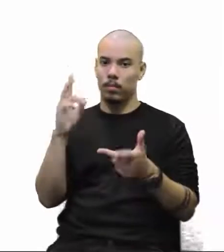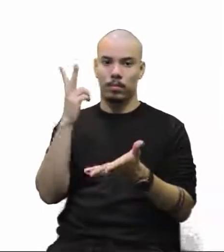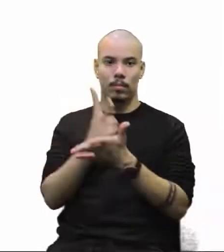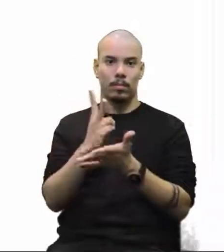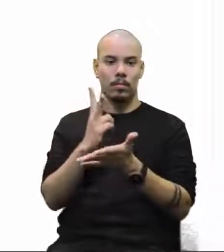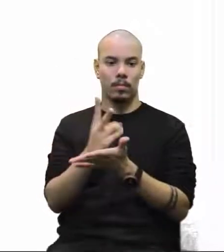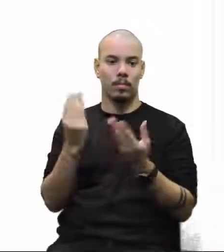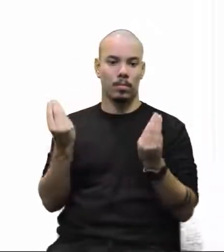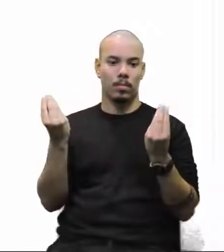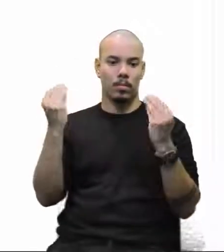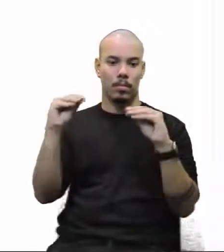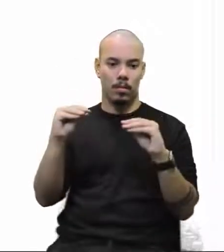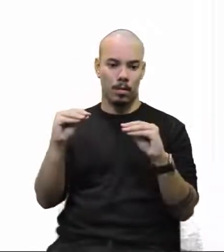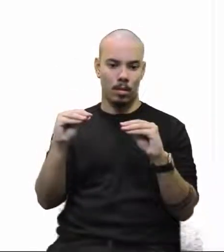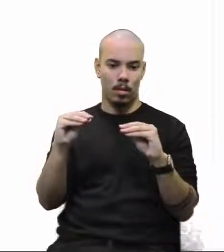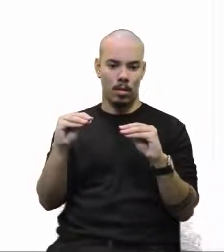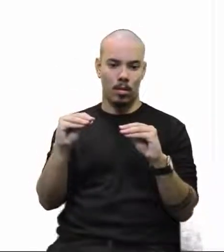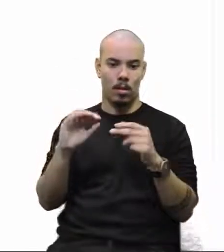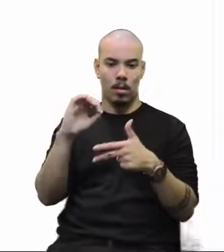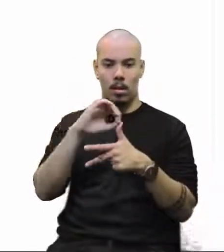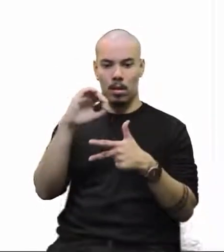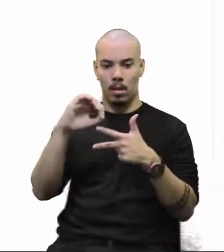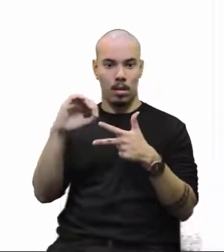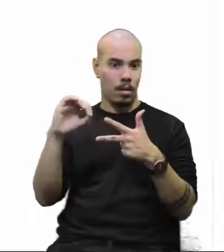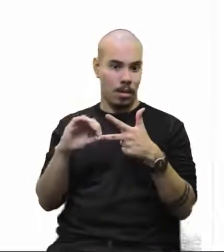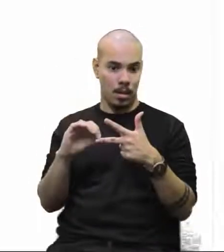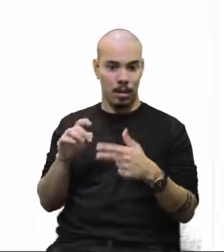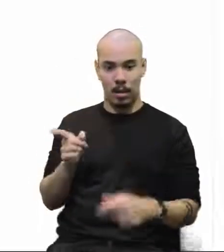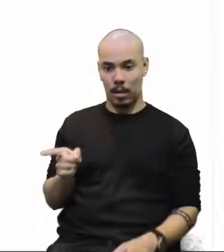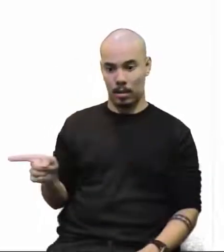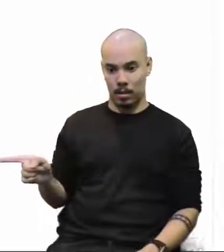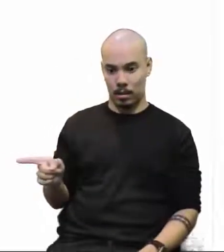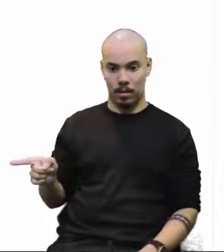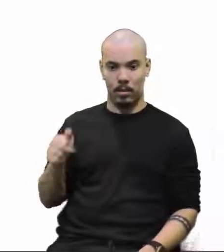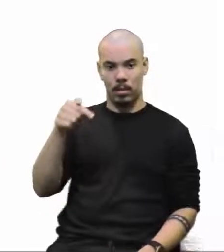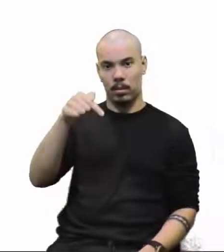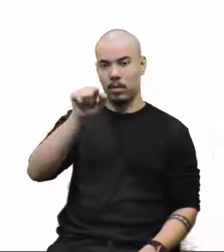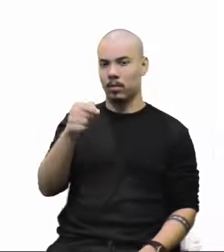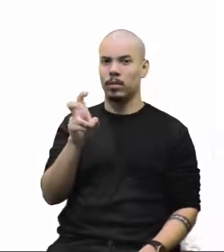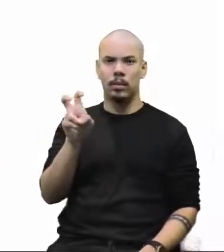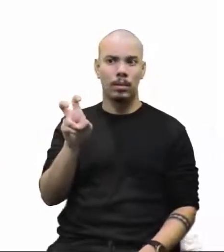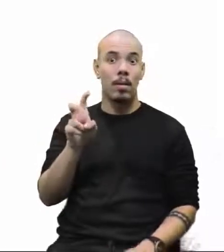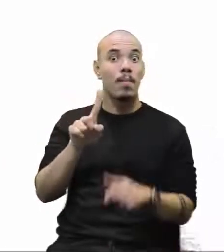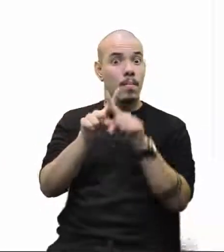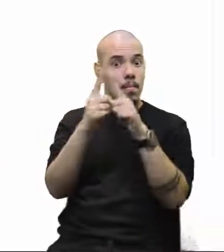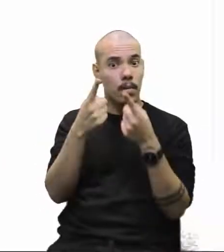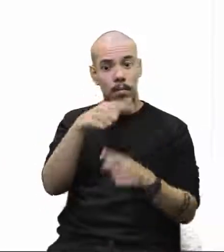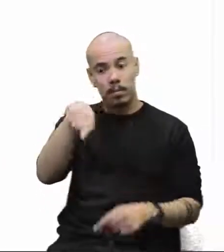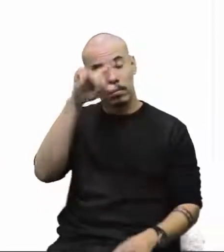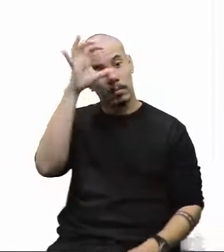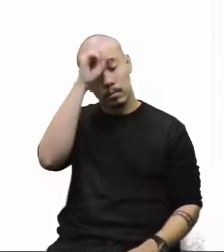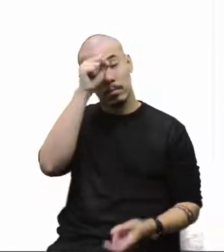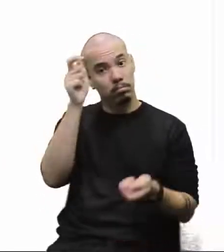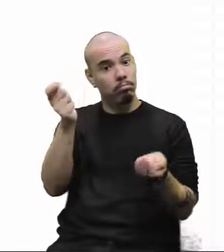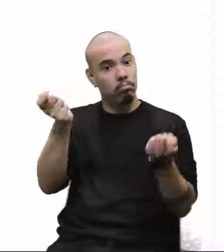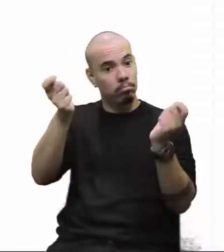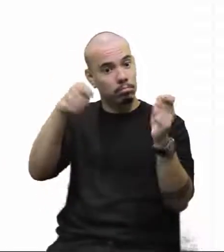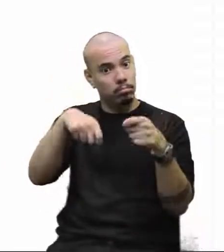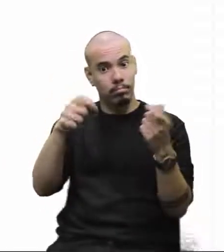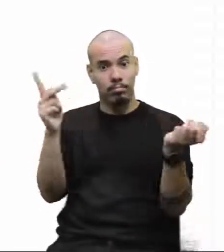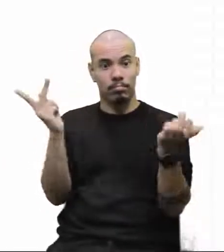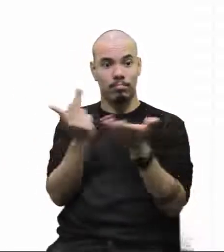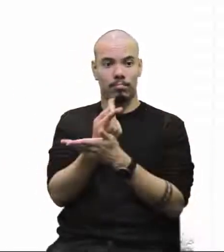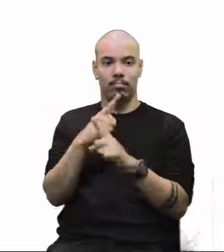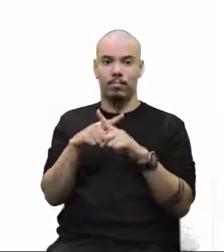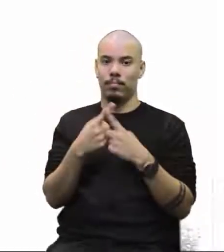D, E com 7,5 e não 0,0. Muito difícil colocar 0,075. Então vai aprendendo, né? Pode ocorrer. Pode ocorrer também.